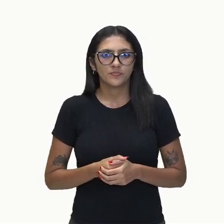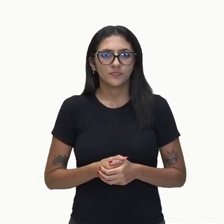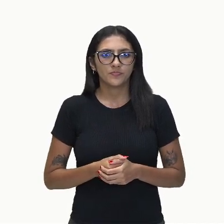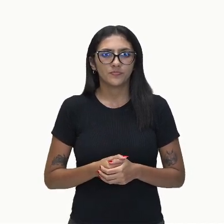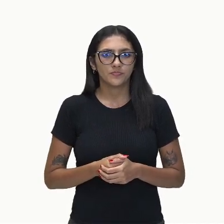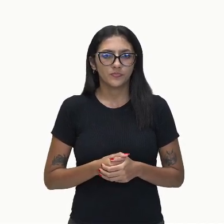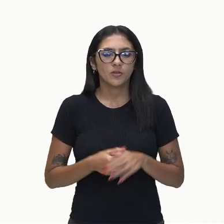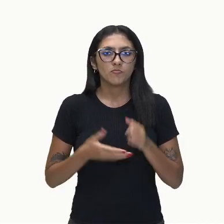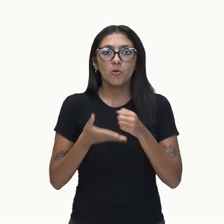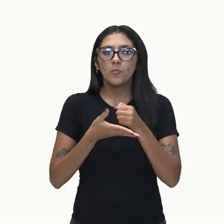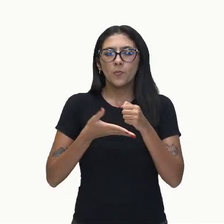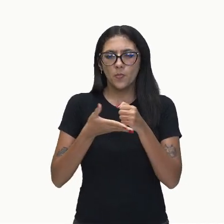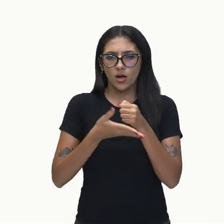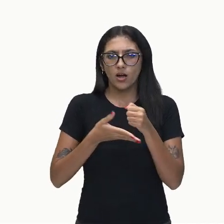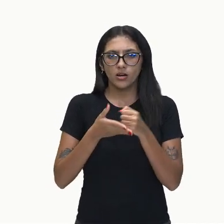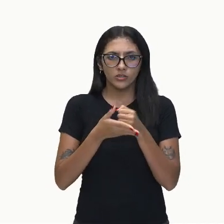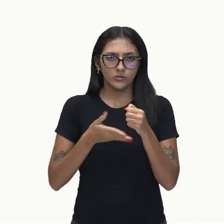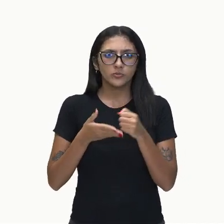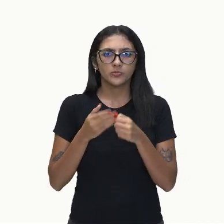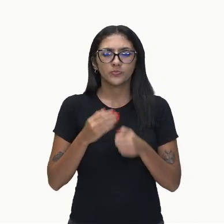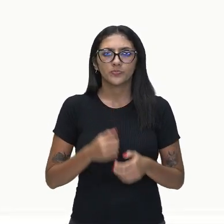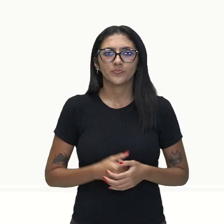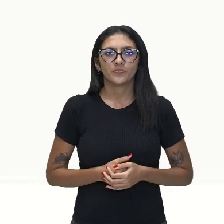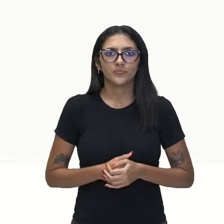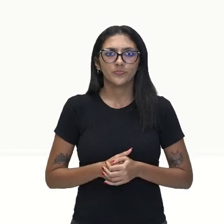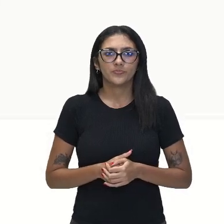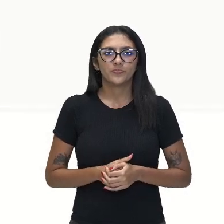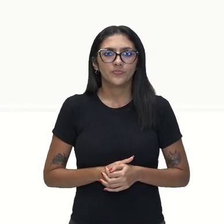o básico aqui, tá?